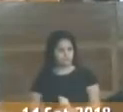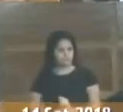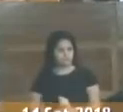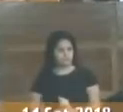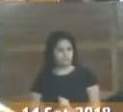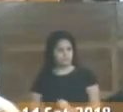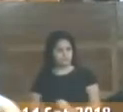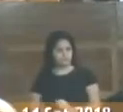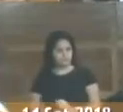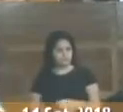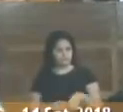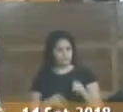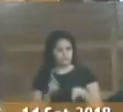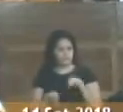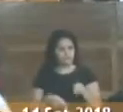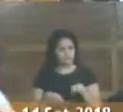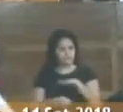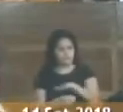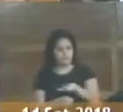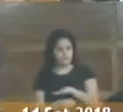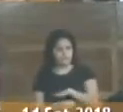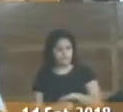dos Caiçaras.